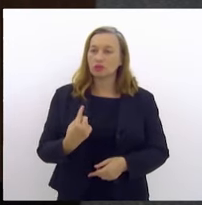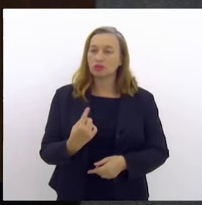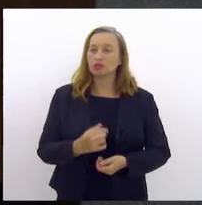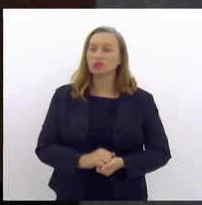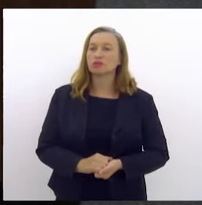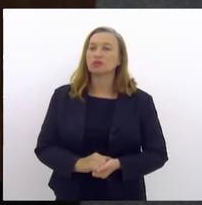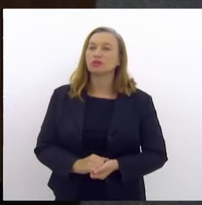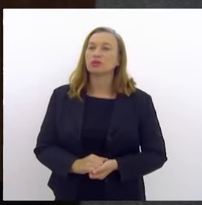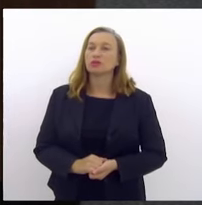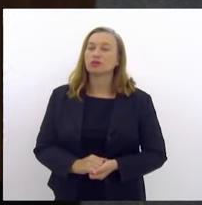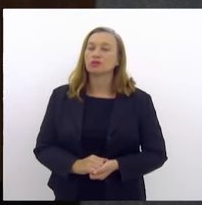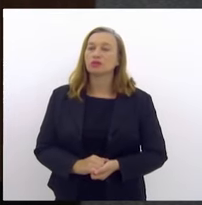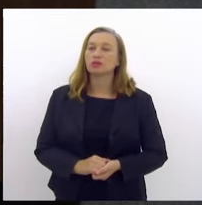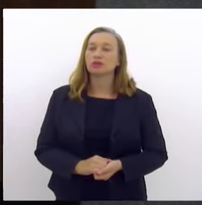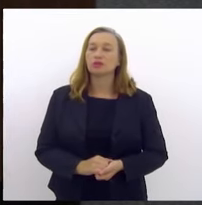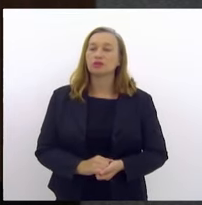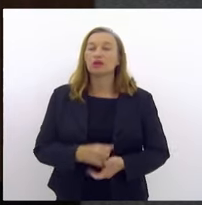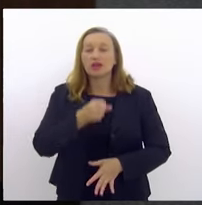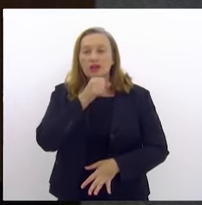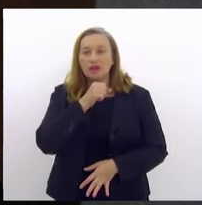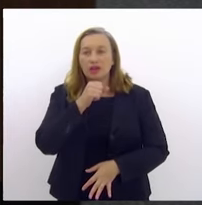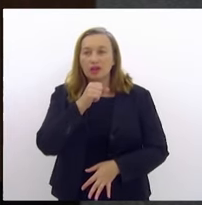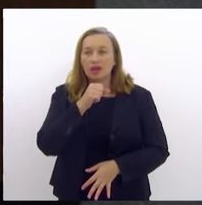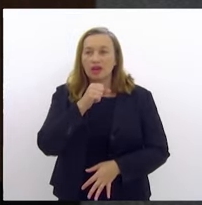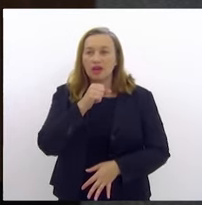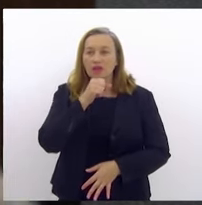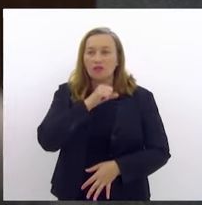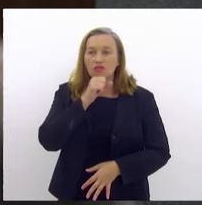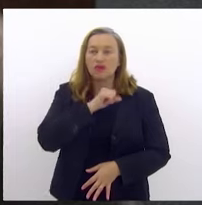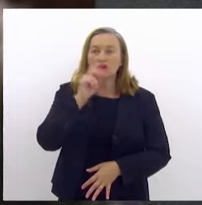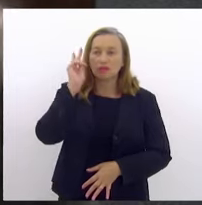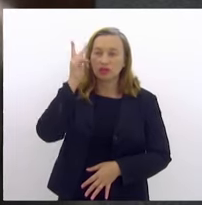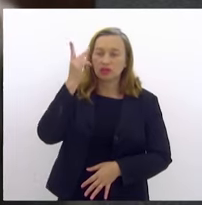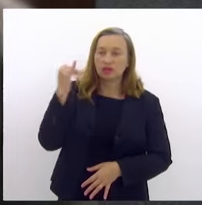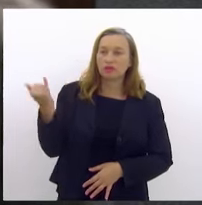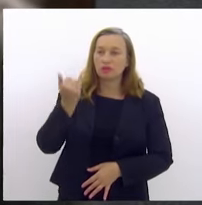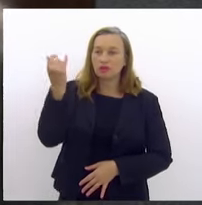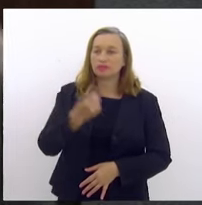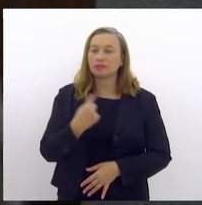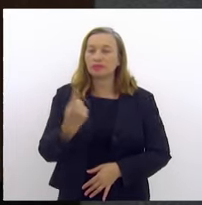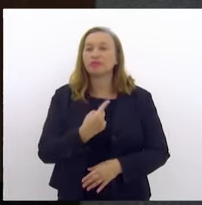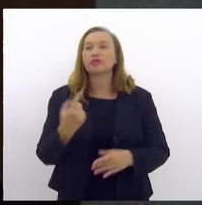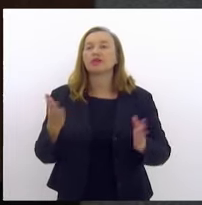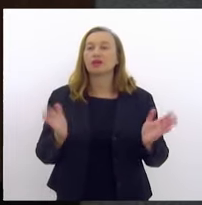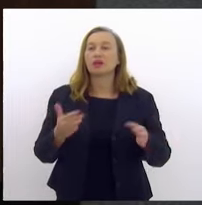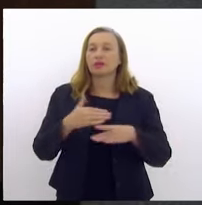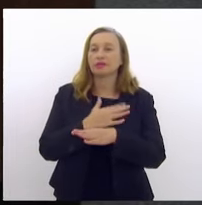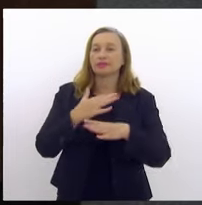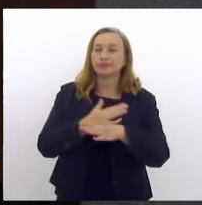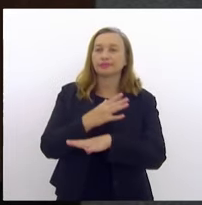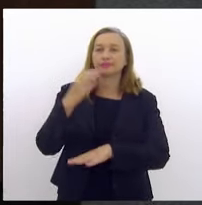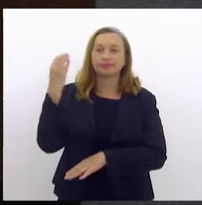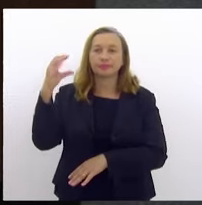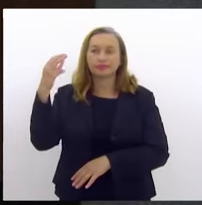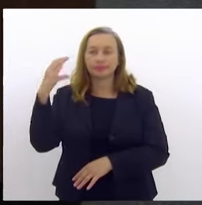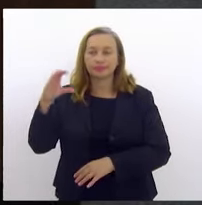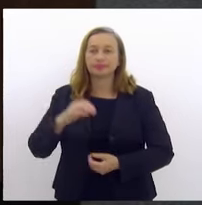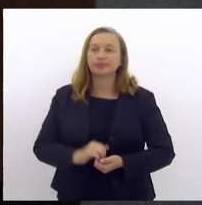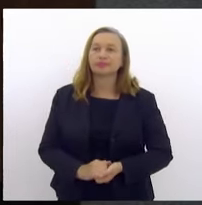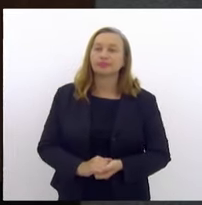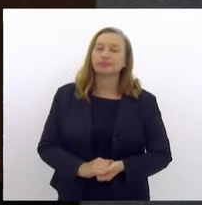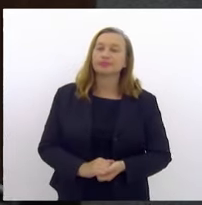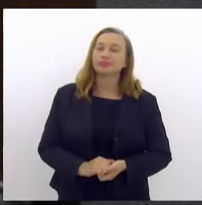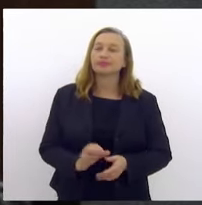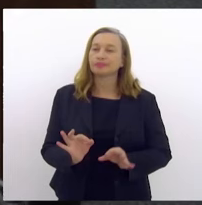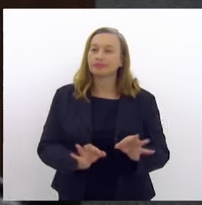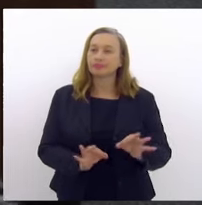um acervo muito importante para nós. E agora, na cidade de Niterói, a gente revitalizou o